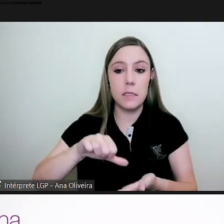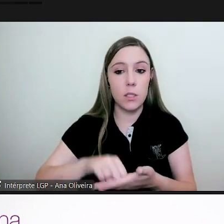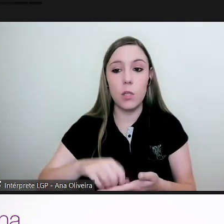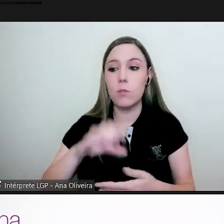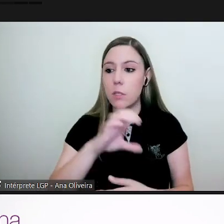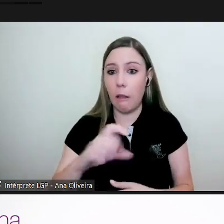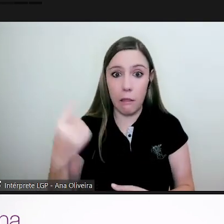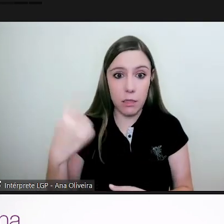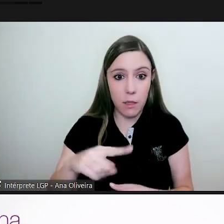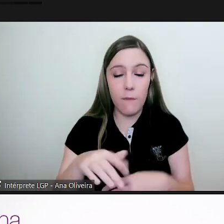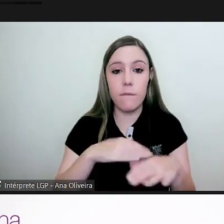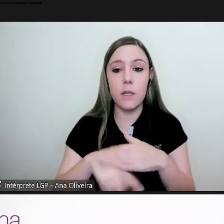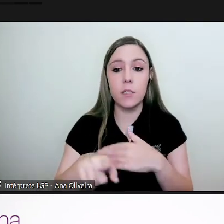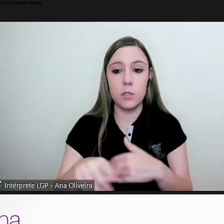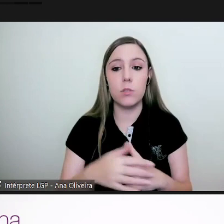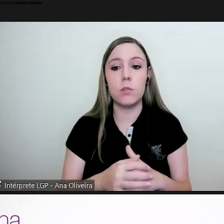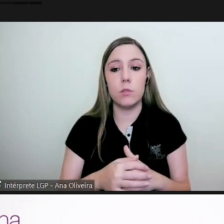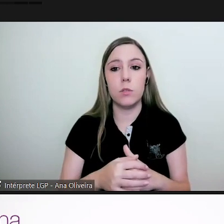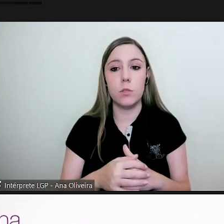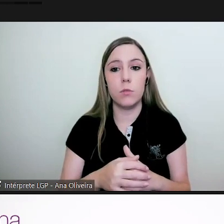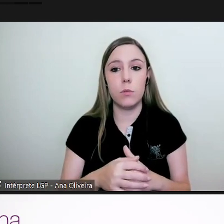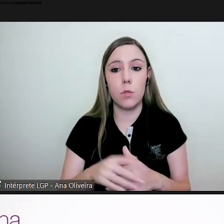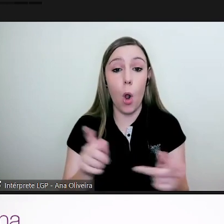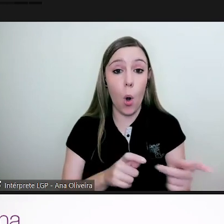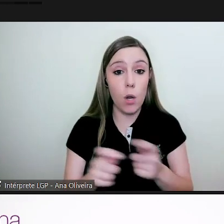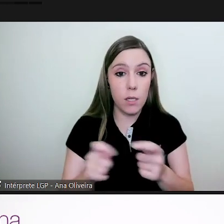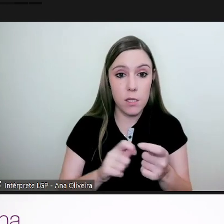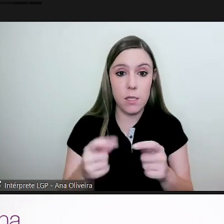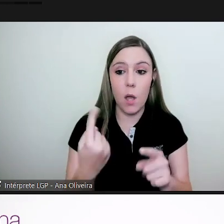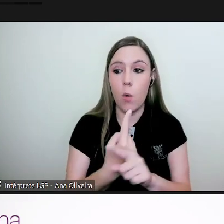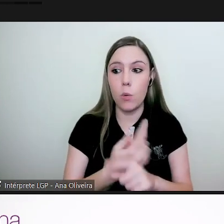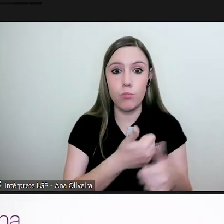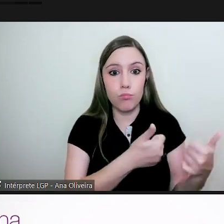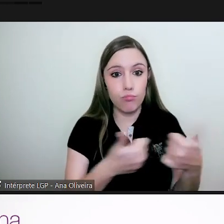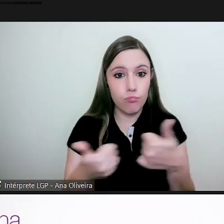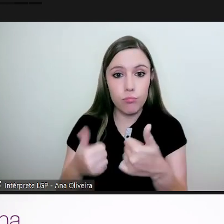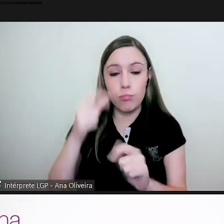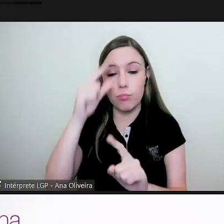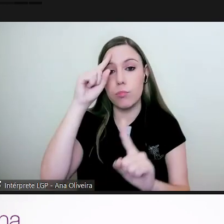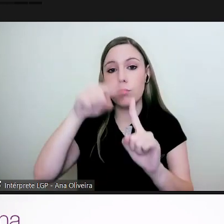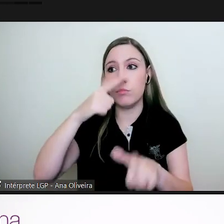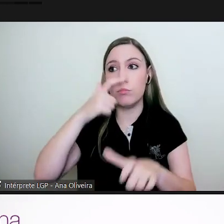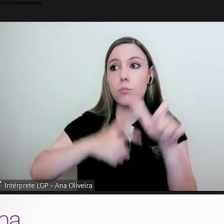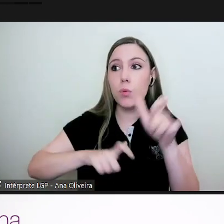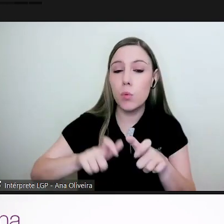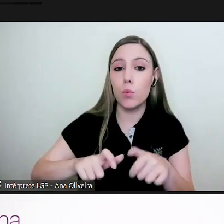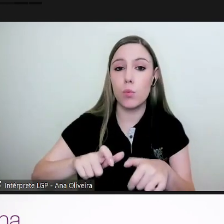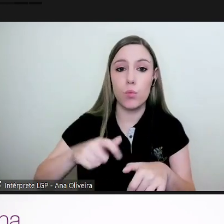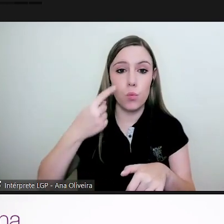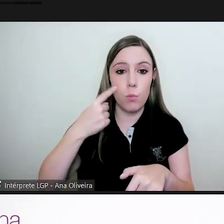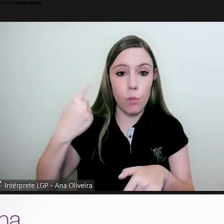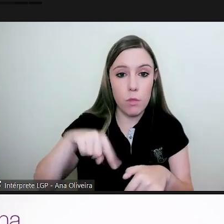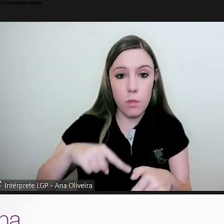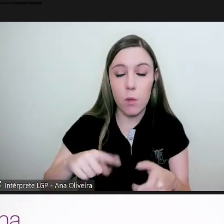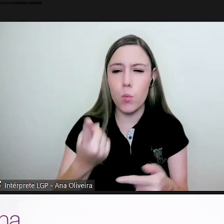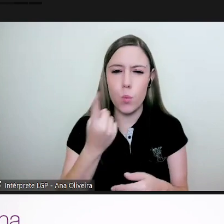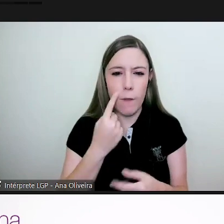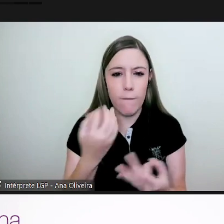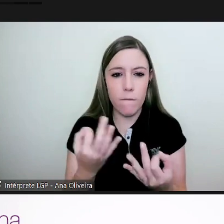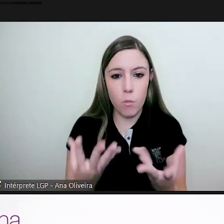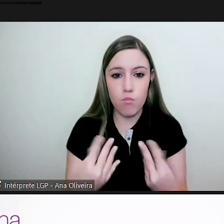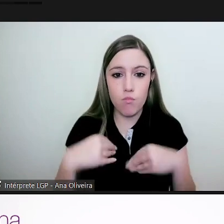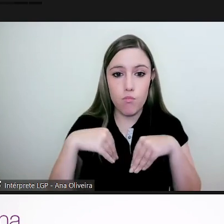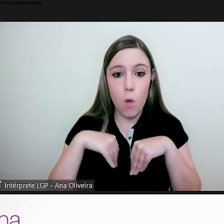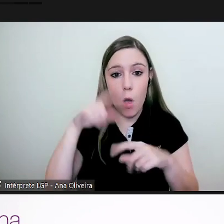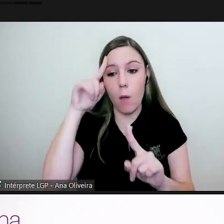fazê-lo. Mapear boas práticas para fazer chegar a quem de direito para que faça essa estratégia global para as cidades,